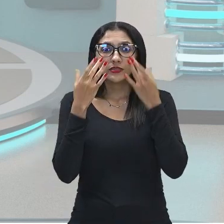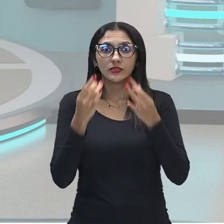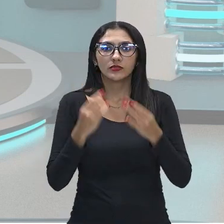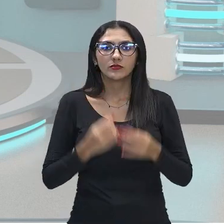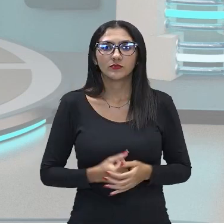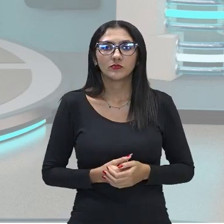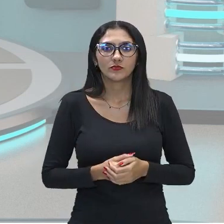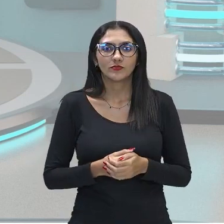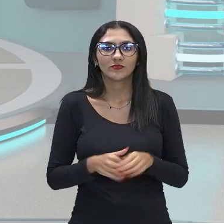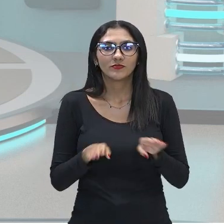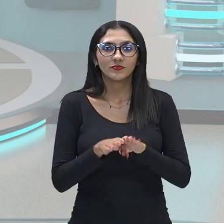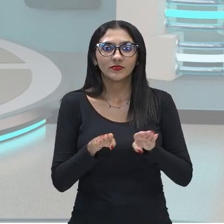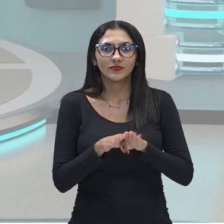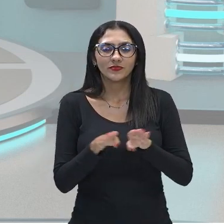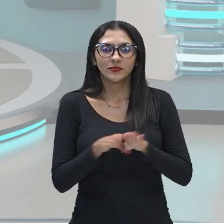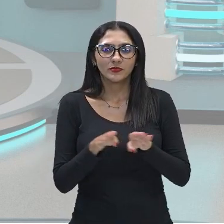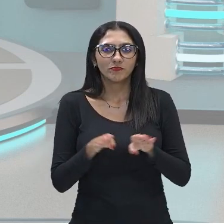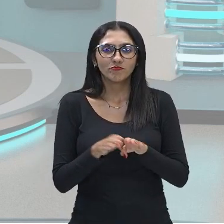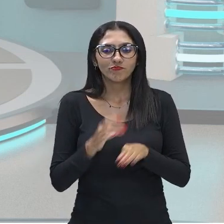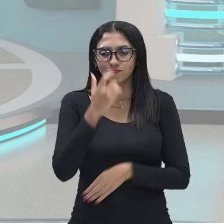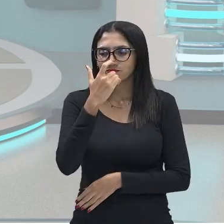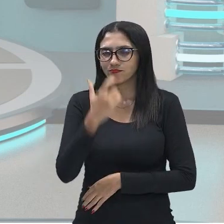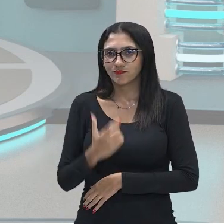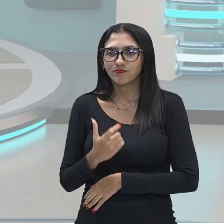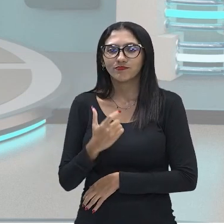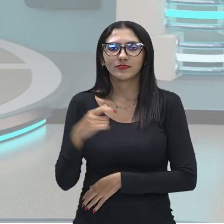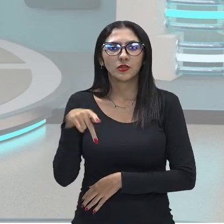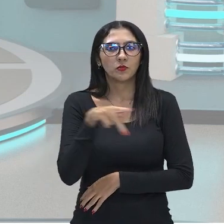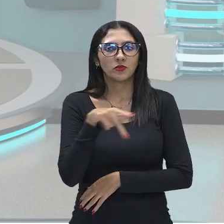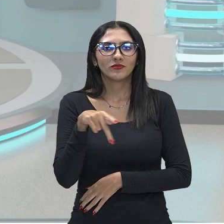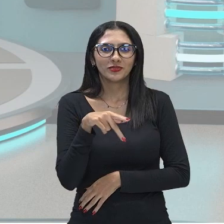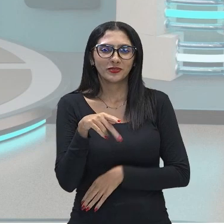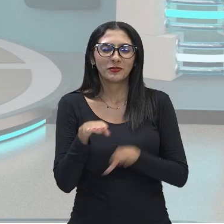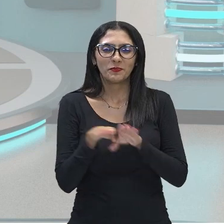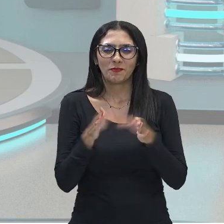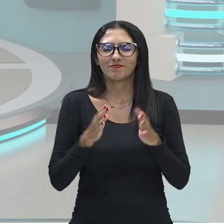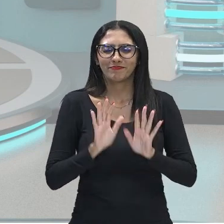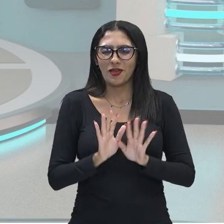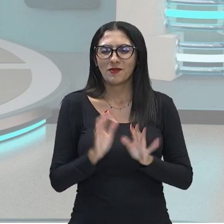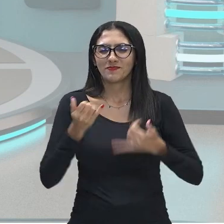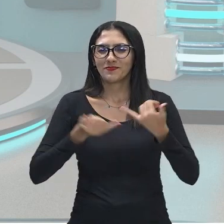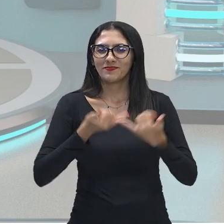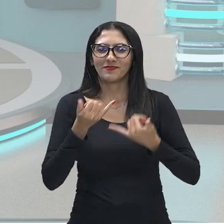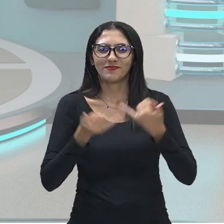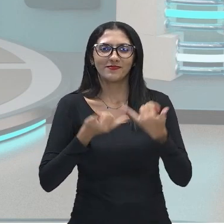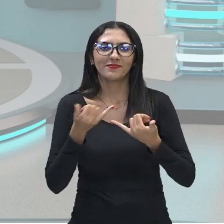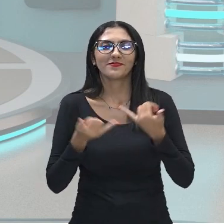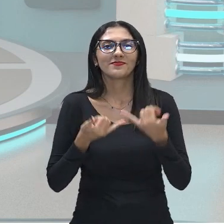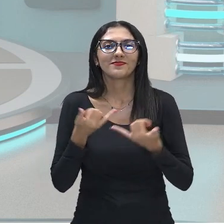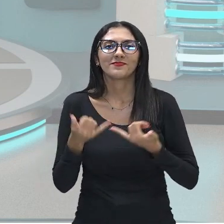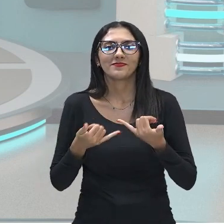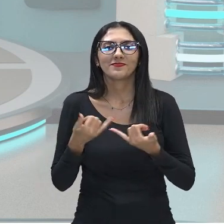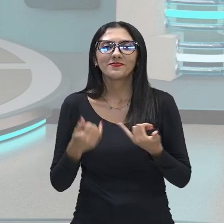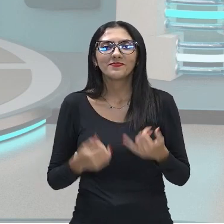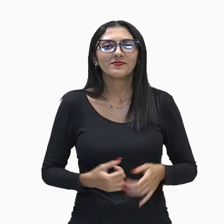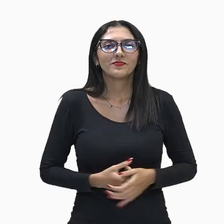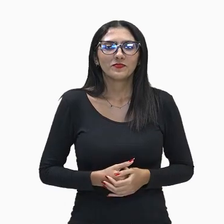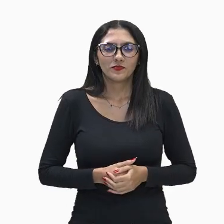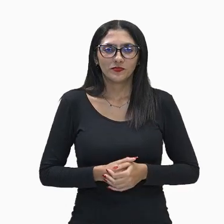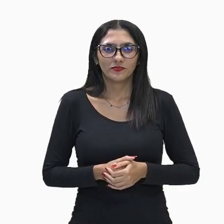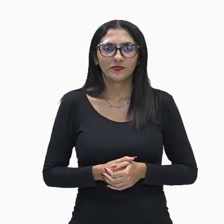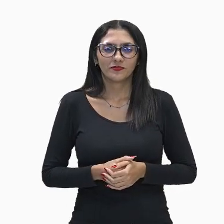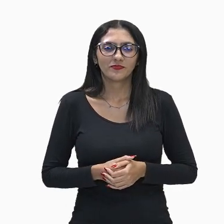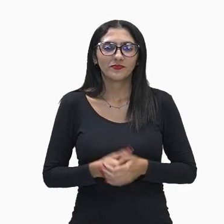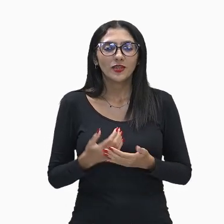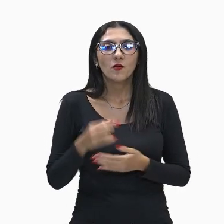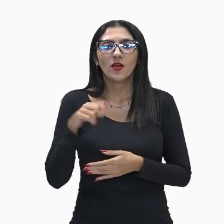aparece aqui olha é um indivíduo bem distribuído bem aliado brincadeira esse aqui tá melhor representando tá bom a mesomorfia ela